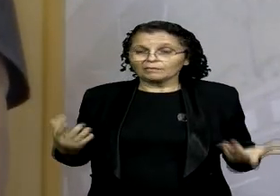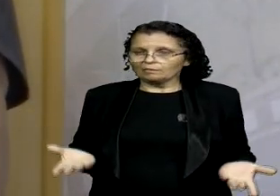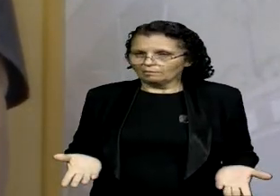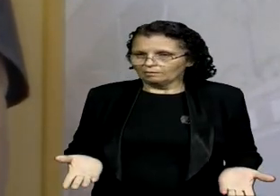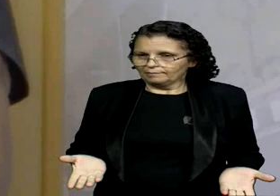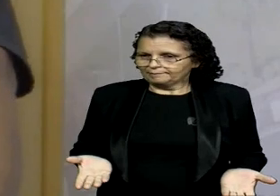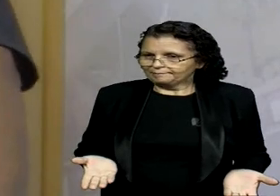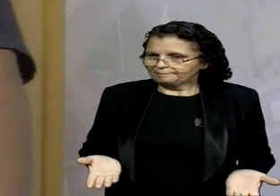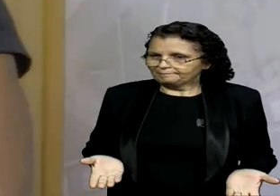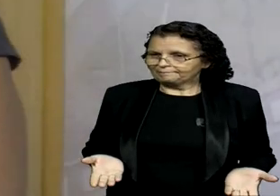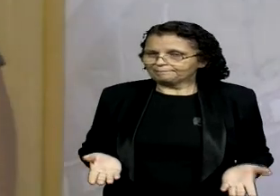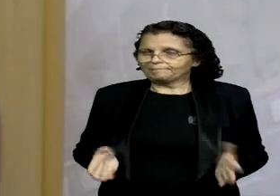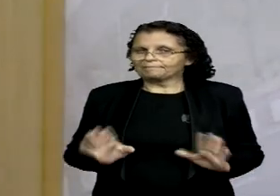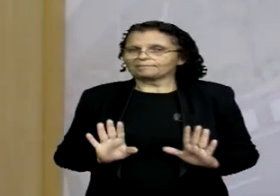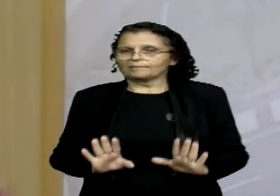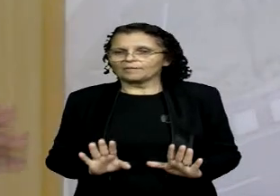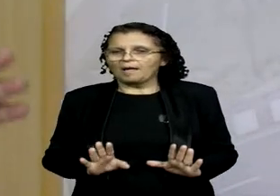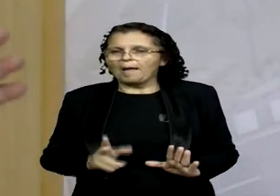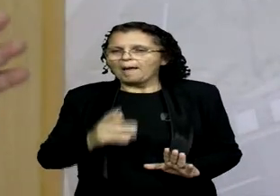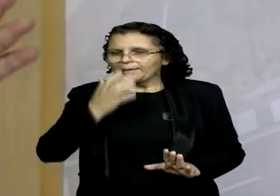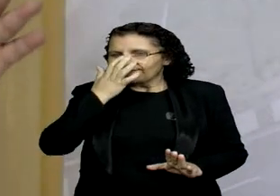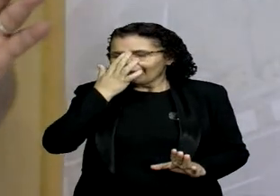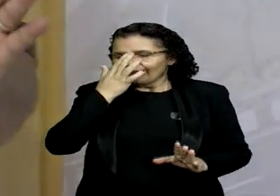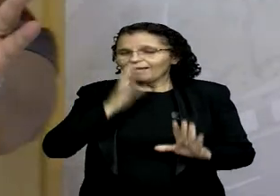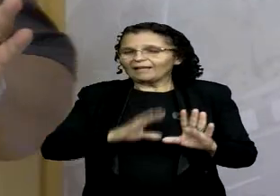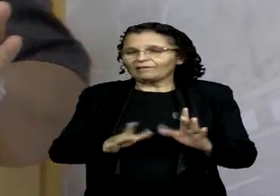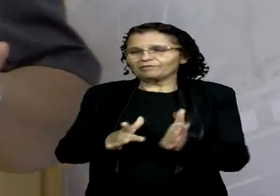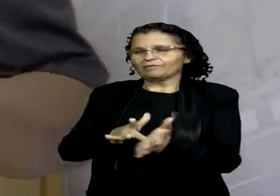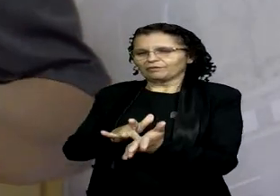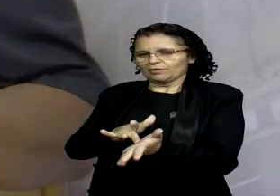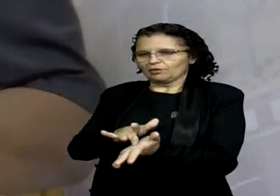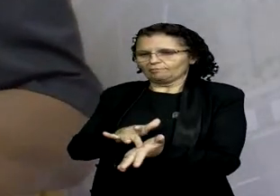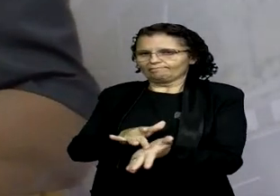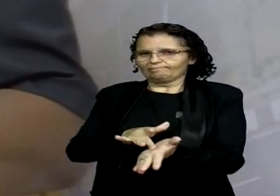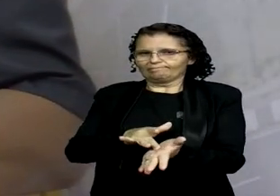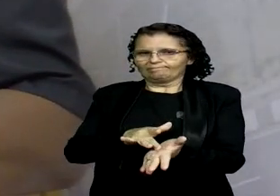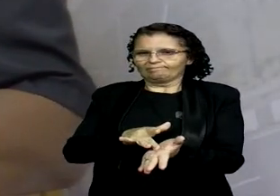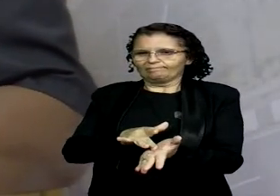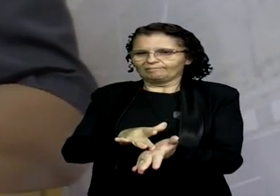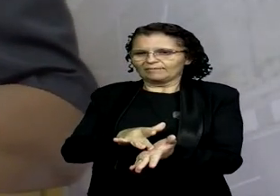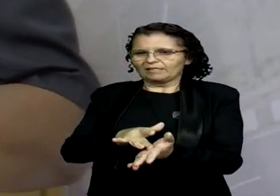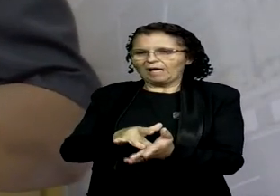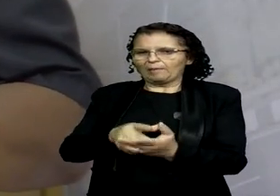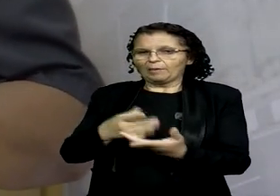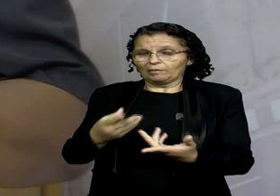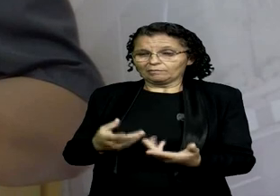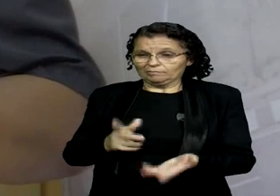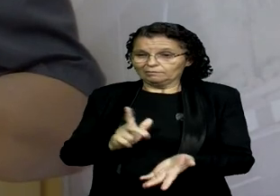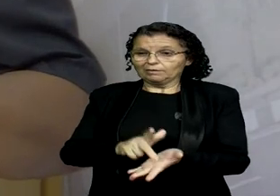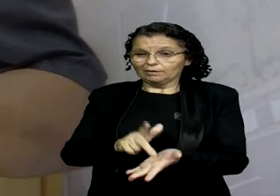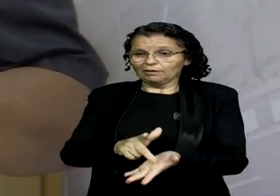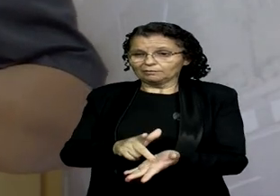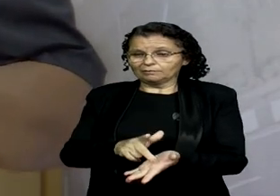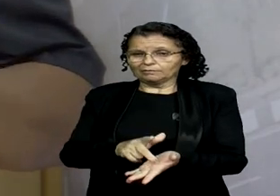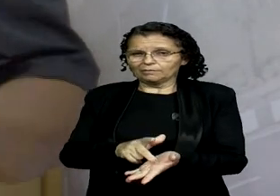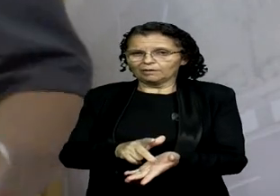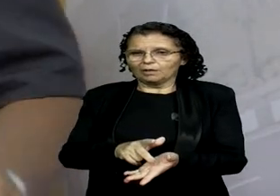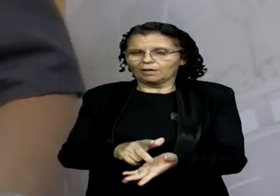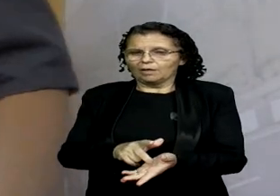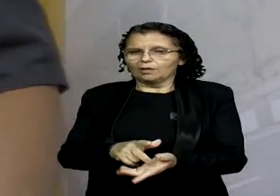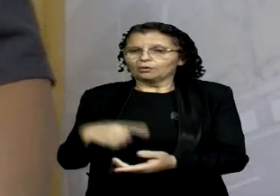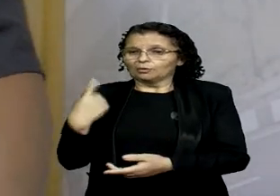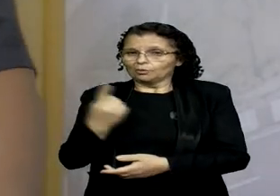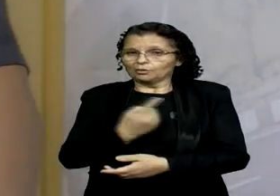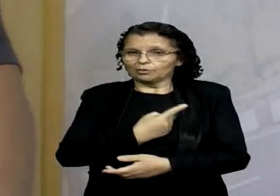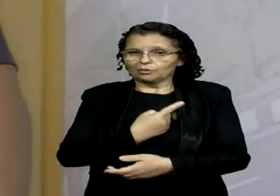Então, estamos tampando o sol com a peneira. É verdade o que eu estou falando. Aqui nós